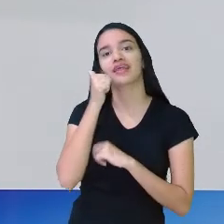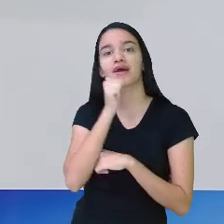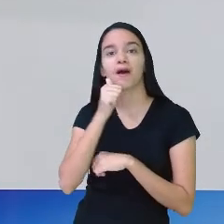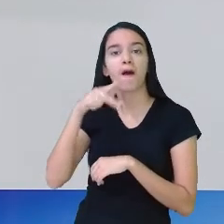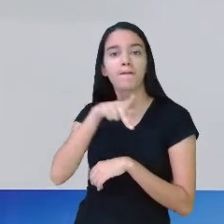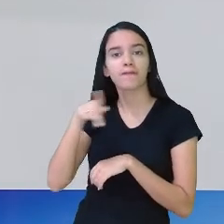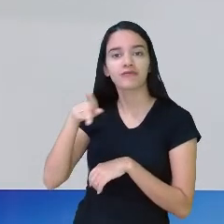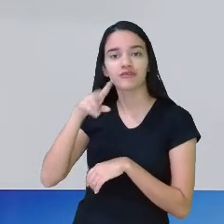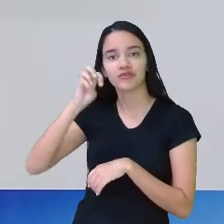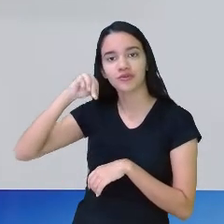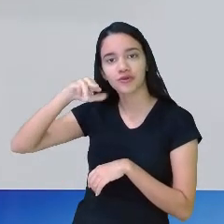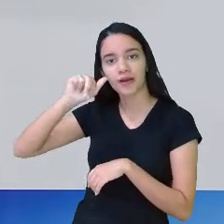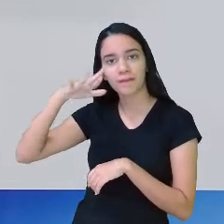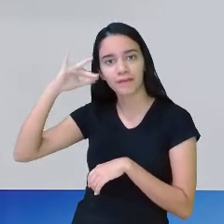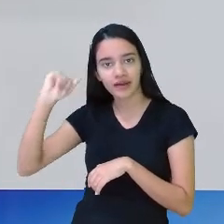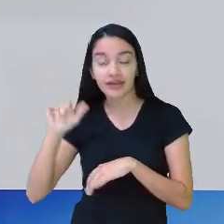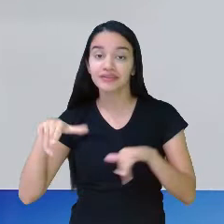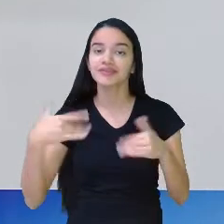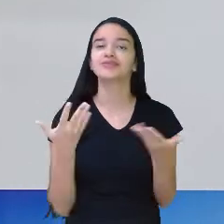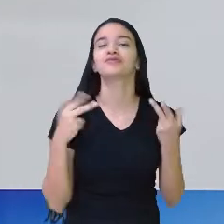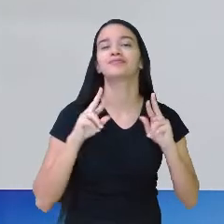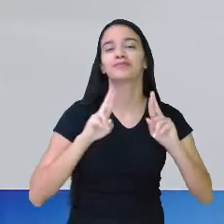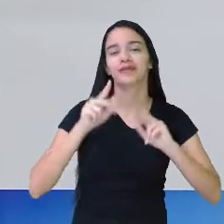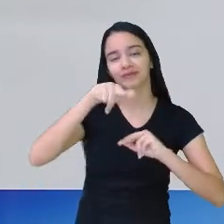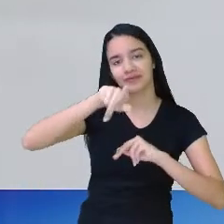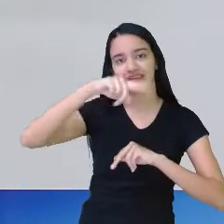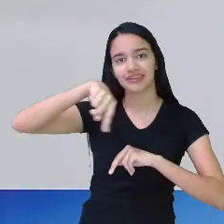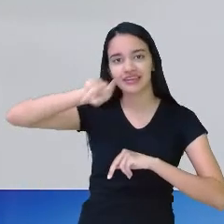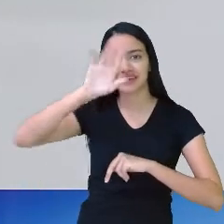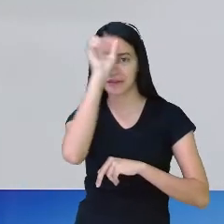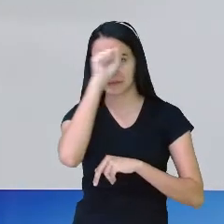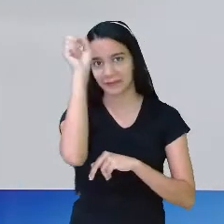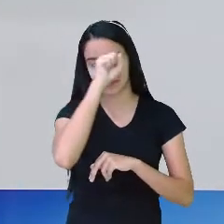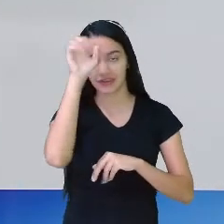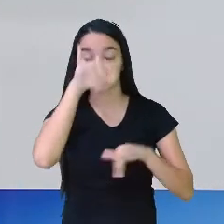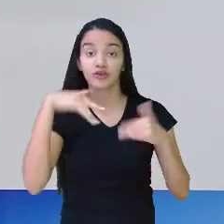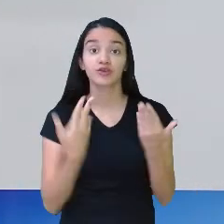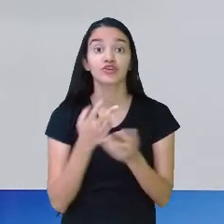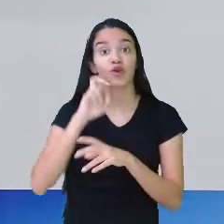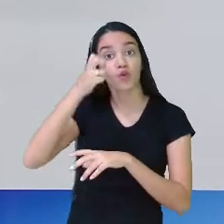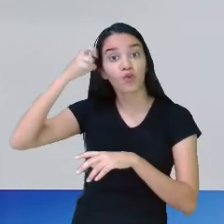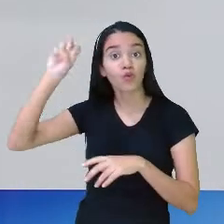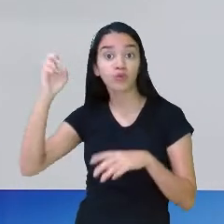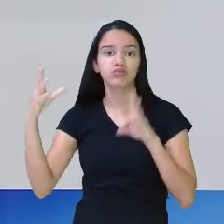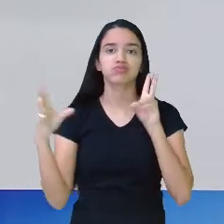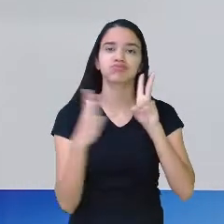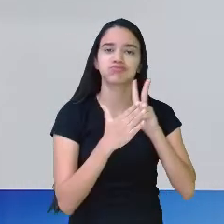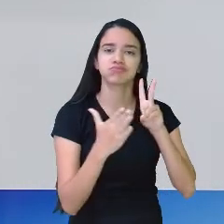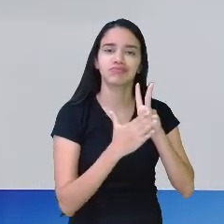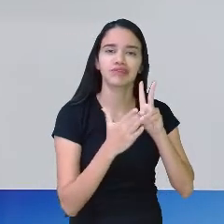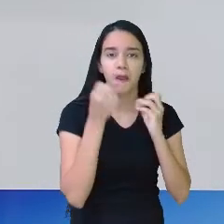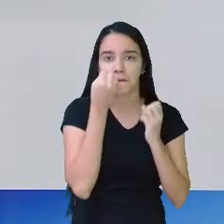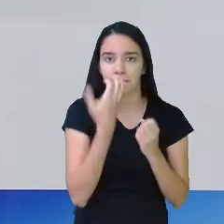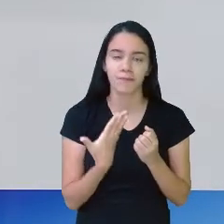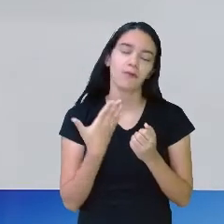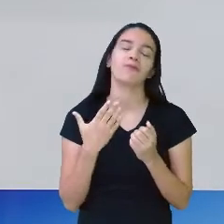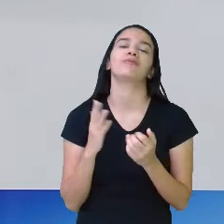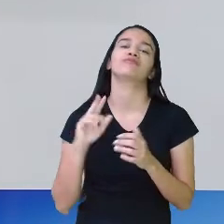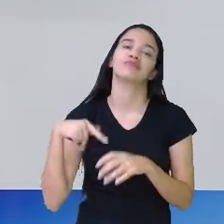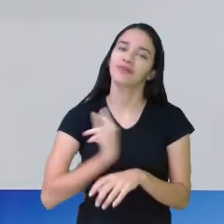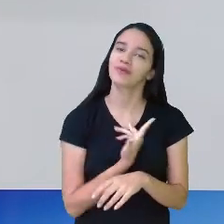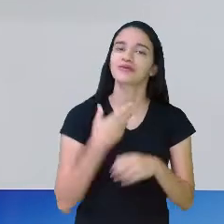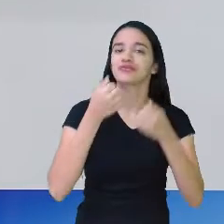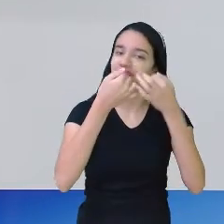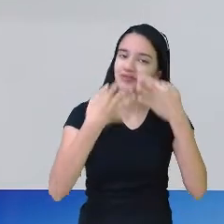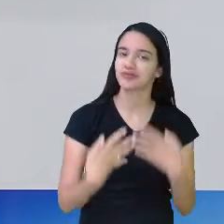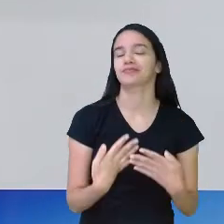sim, que tenham aprendido bastante. E hoje a gente vai falar um pouquinho sobre cultura indígena, que é muito bom a gente falar sobre